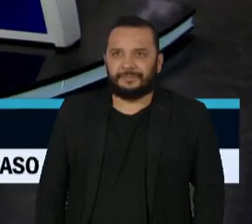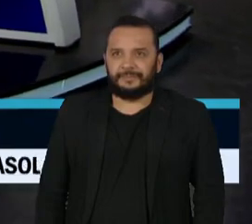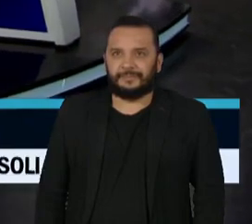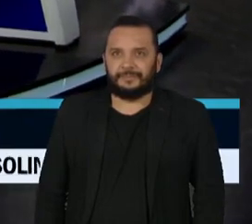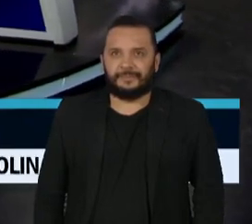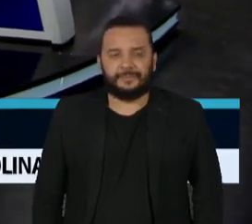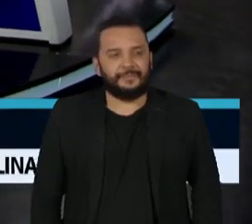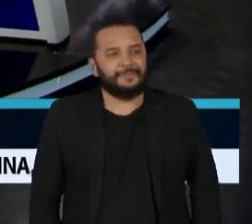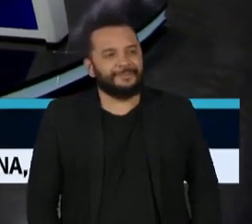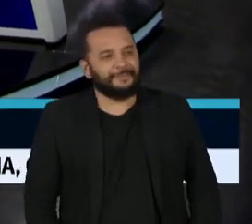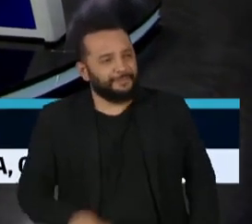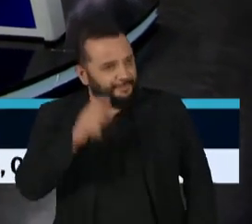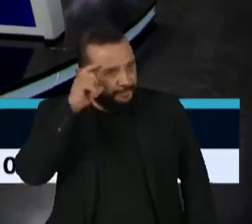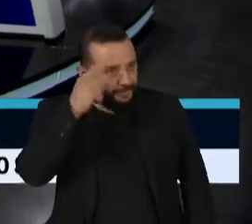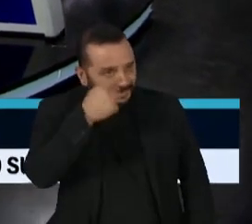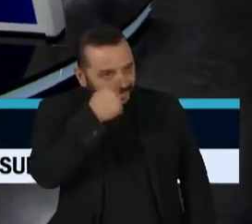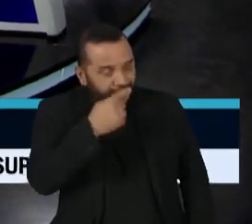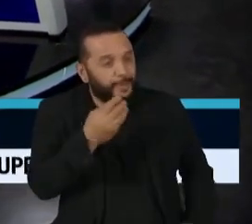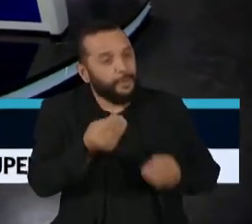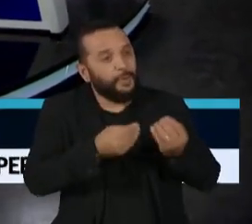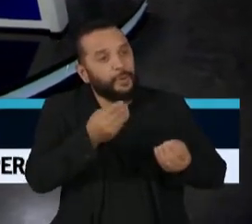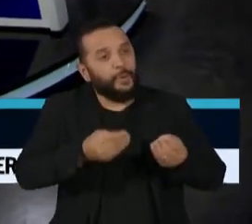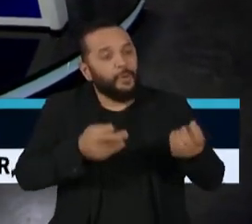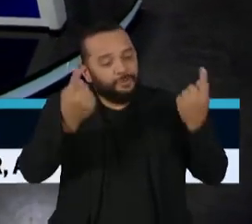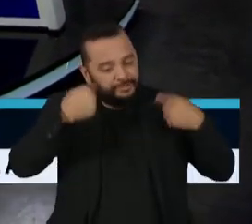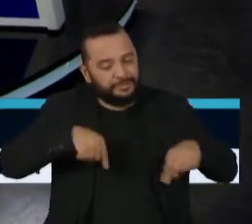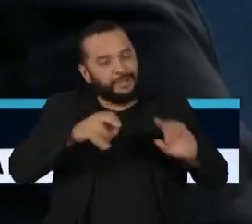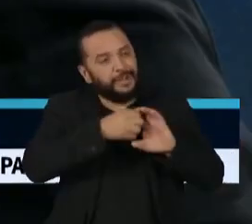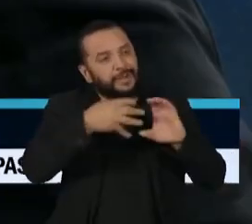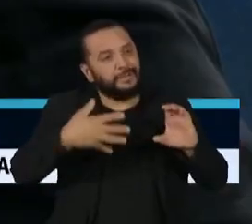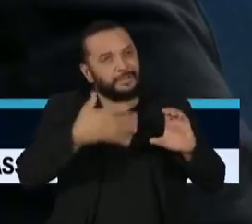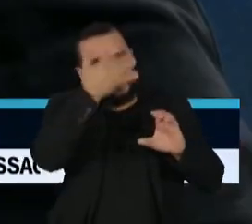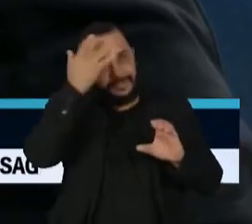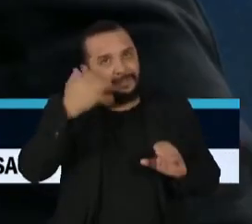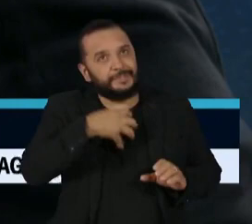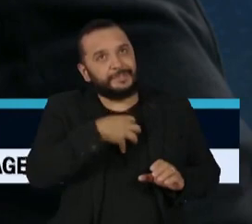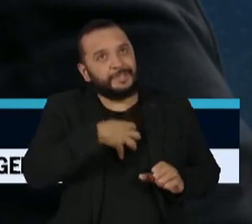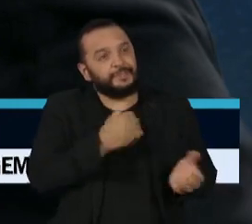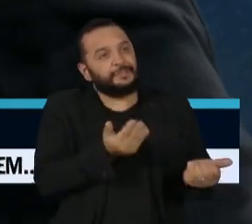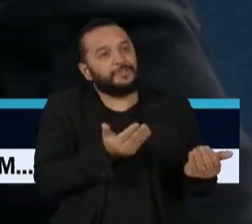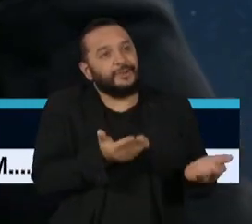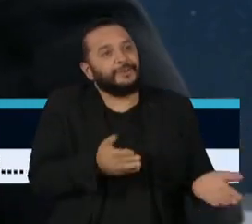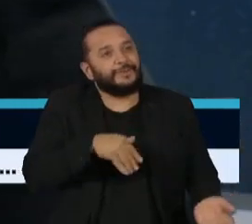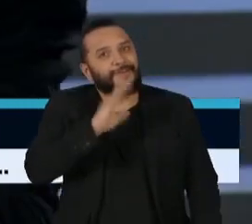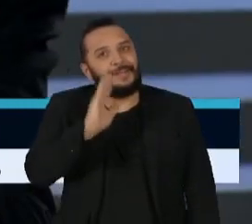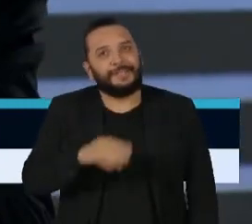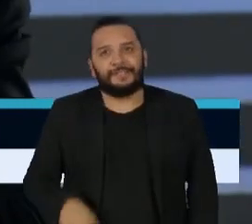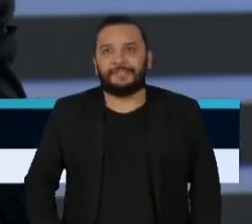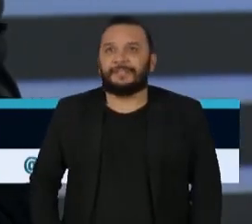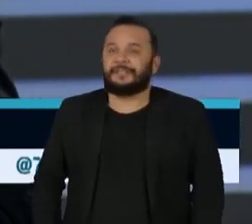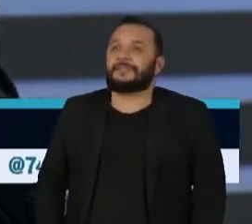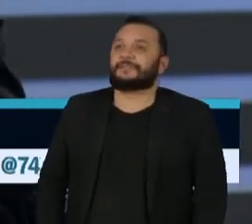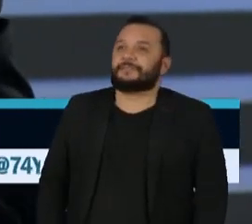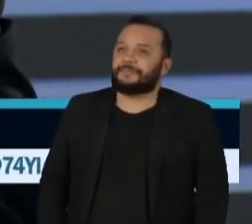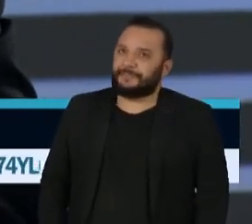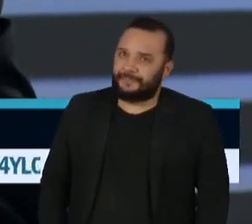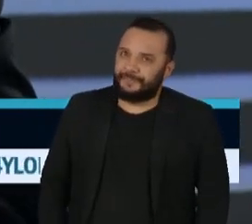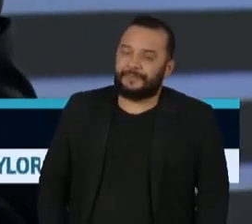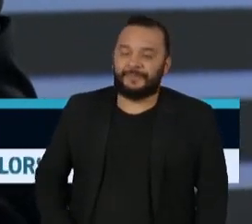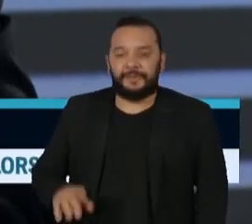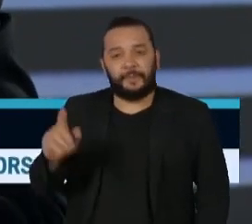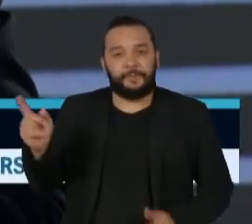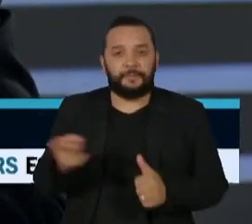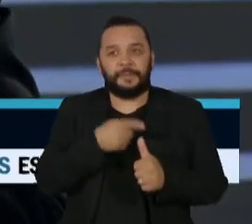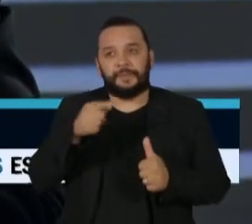Onde, quais as principais características das pessoas que se sentem mais jovens do que realmente são? Olha, primeiro eu